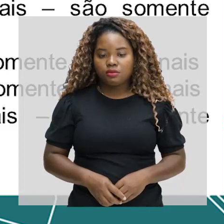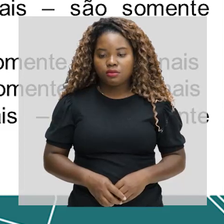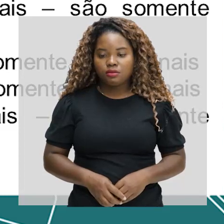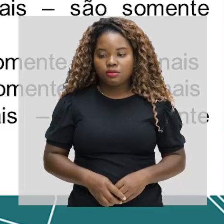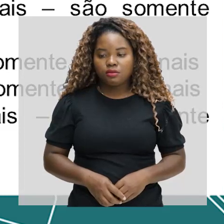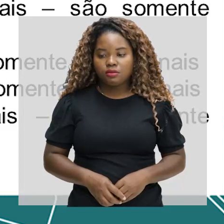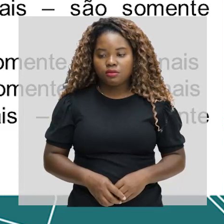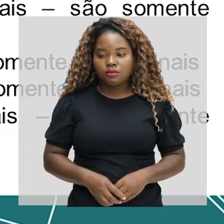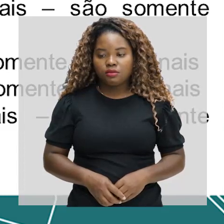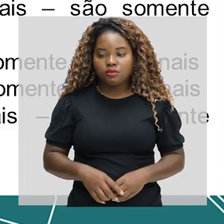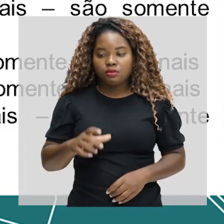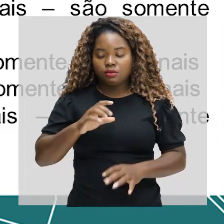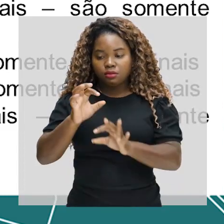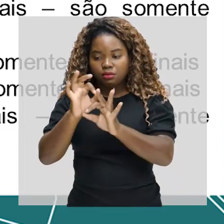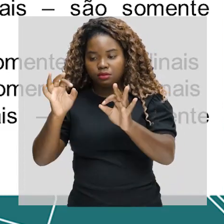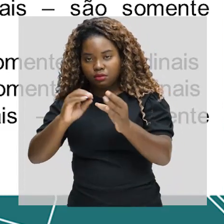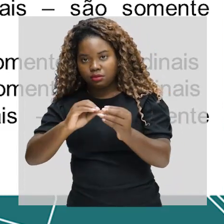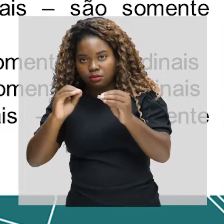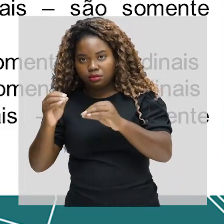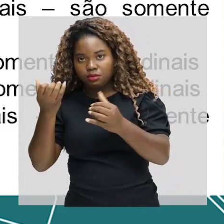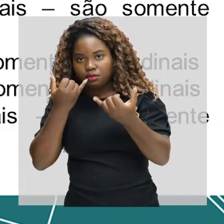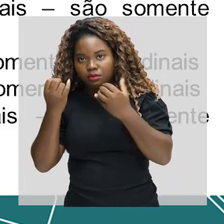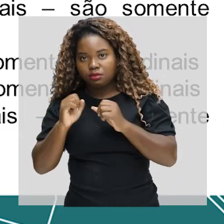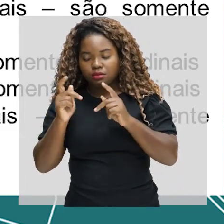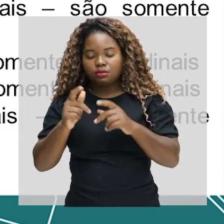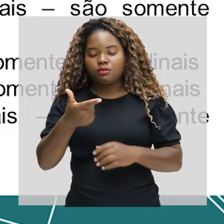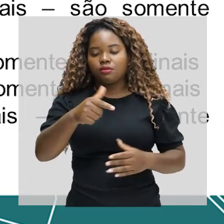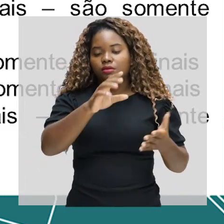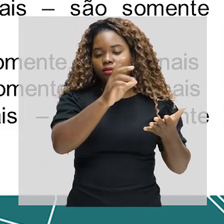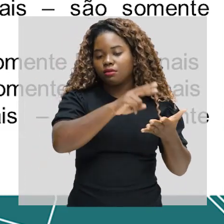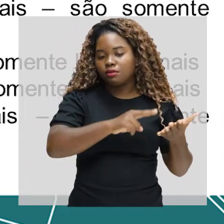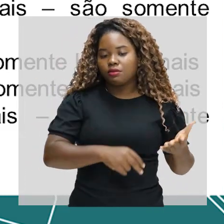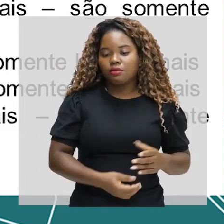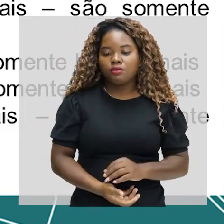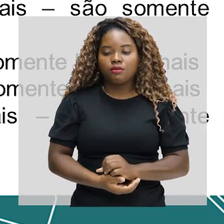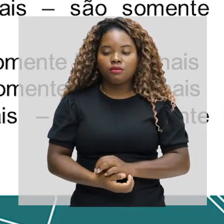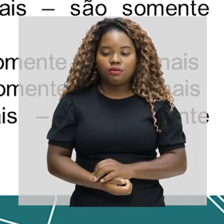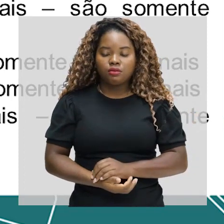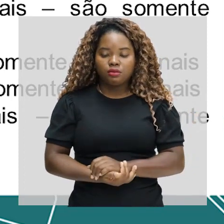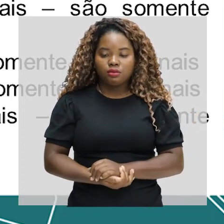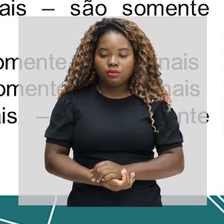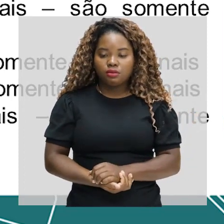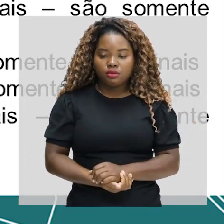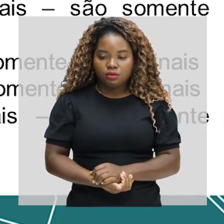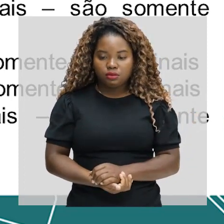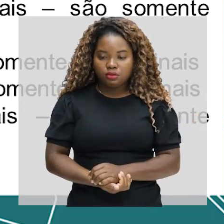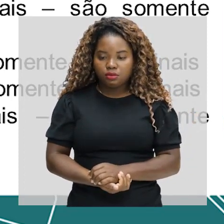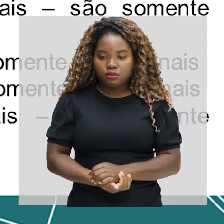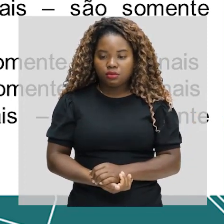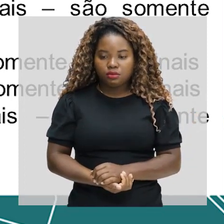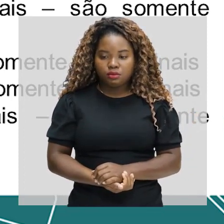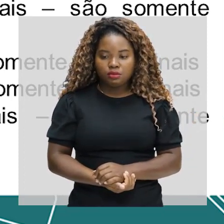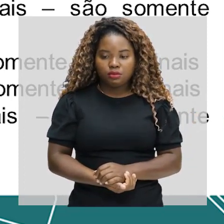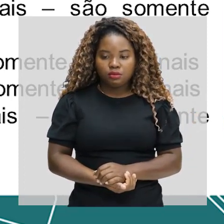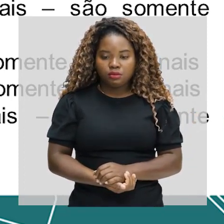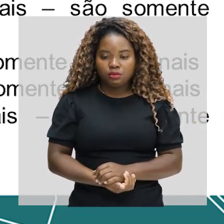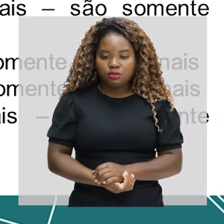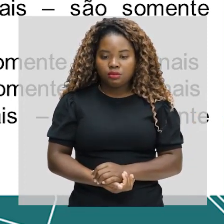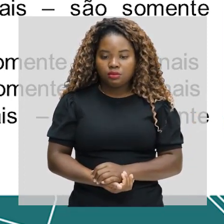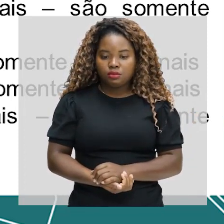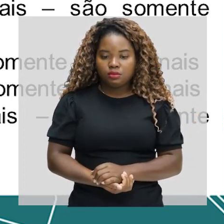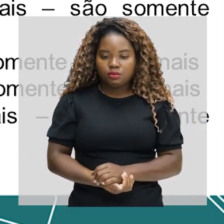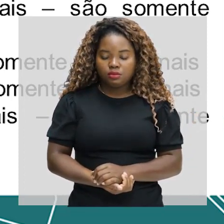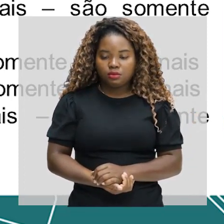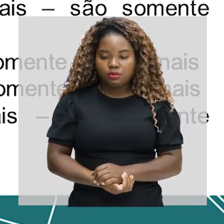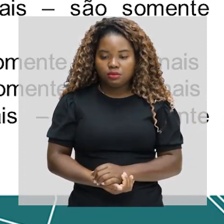tem um espacinho, né, para a gente colocar. As ondas mecânicas no interior de meios sólidos, aí tem um espacinho. E as